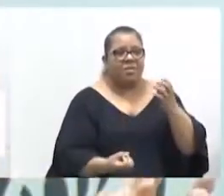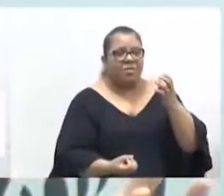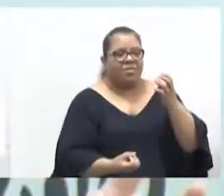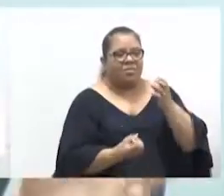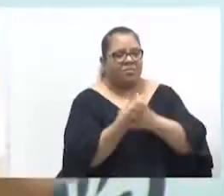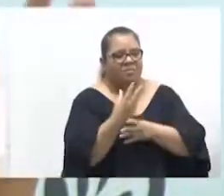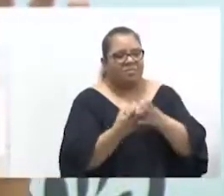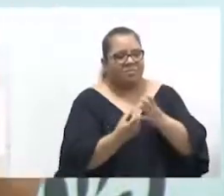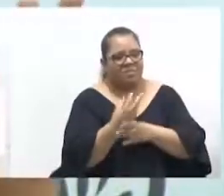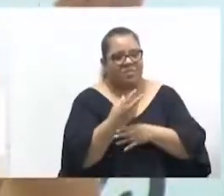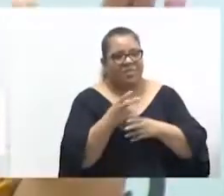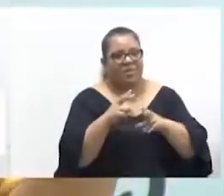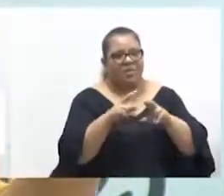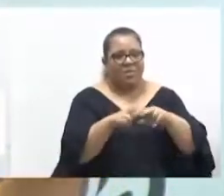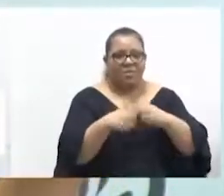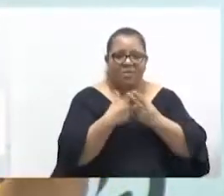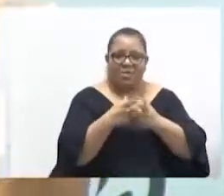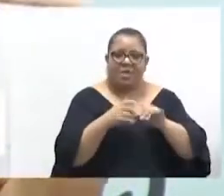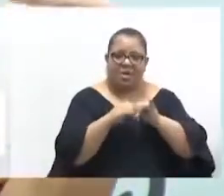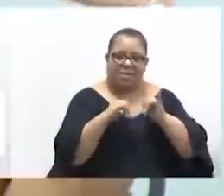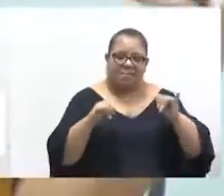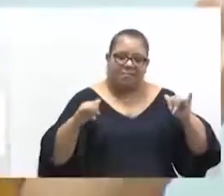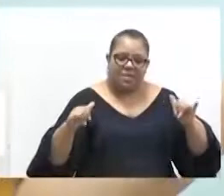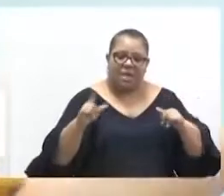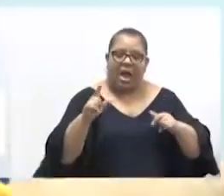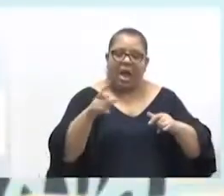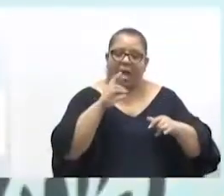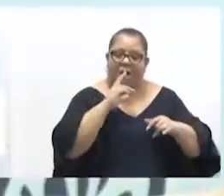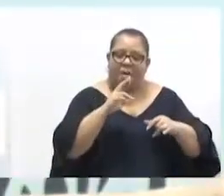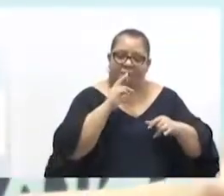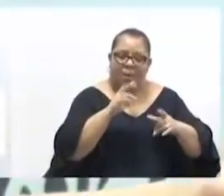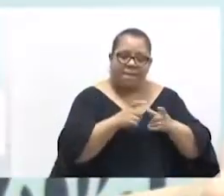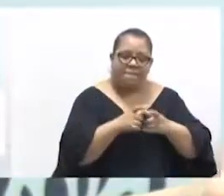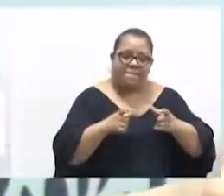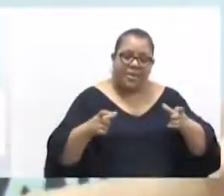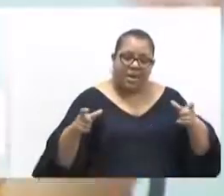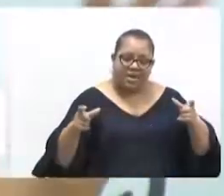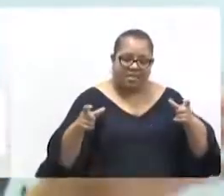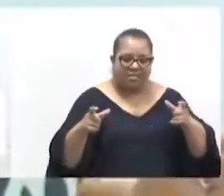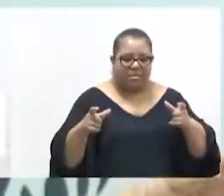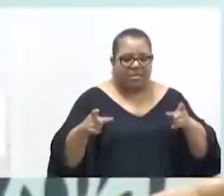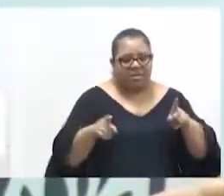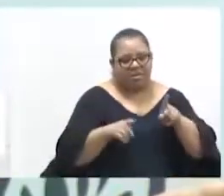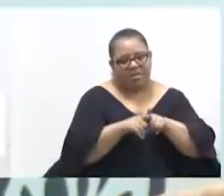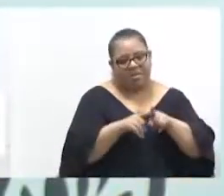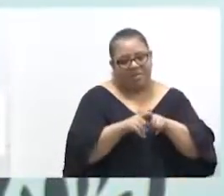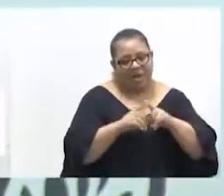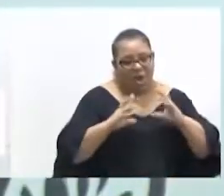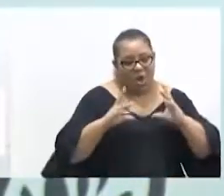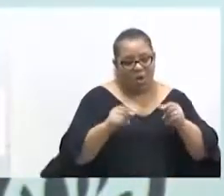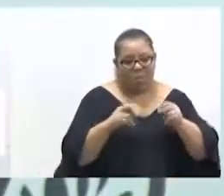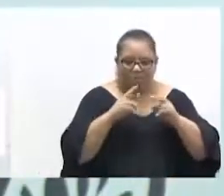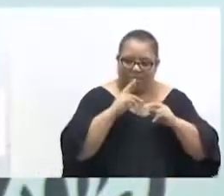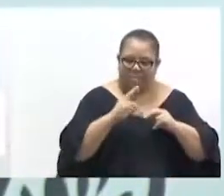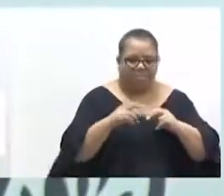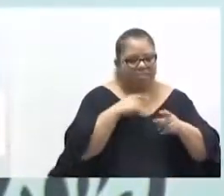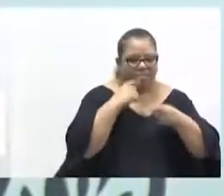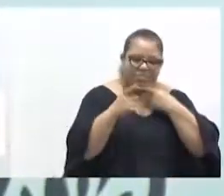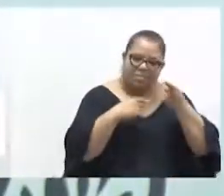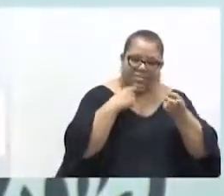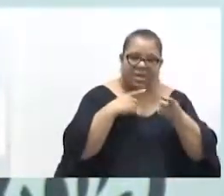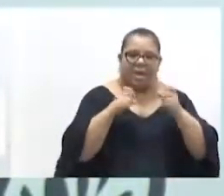protocolos clínicos que, em tese, ele vai responder a maior parte daquelas situações, mas não a todas. E, então, ele vai